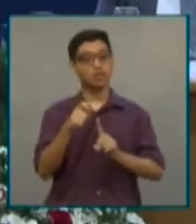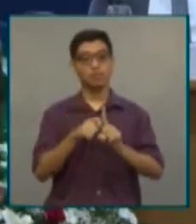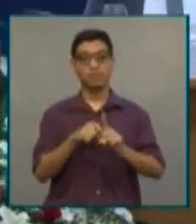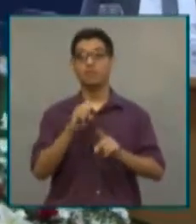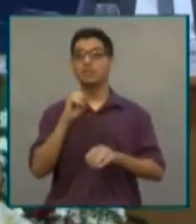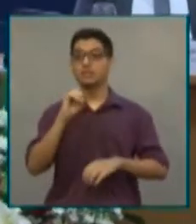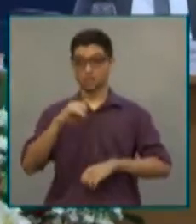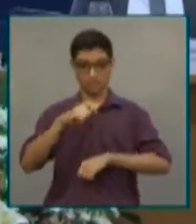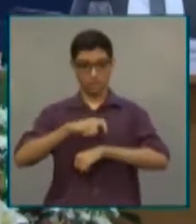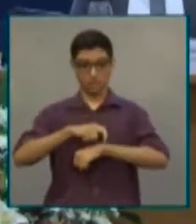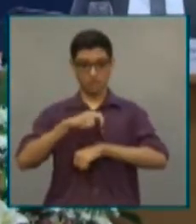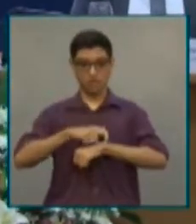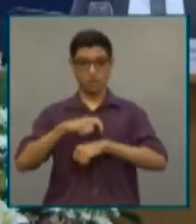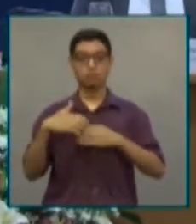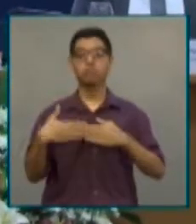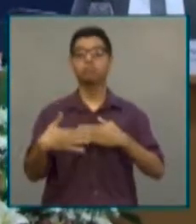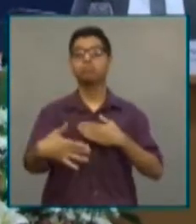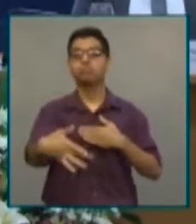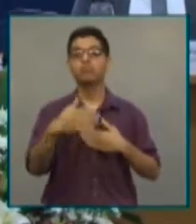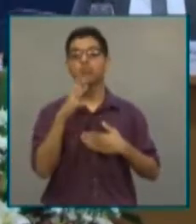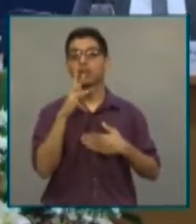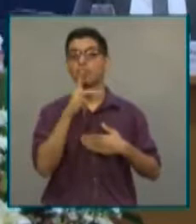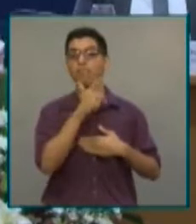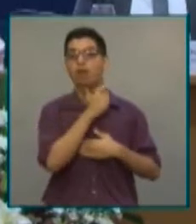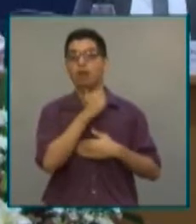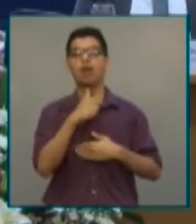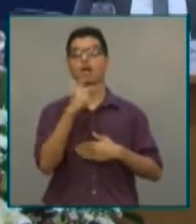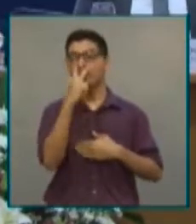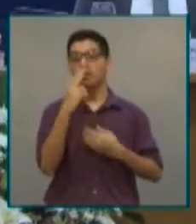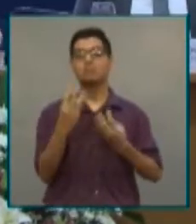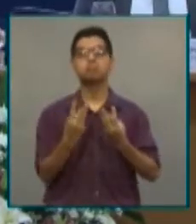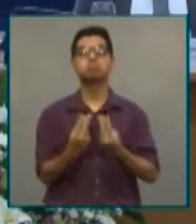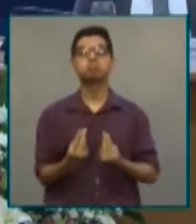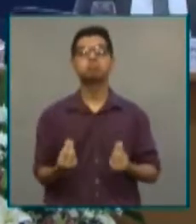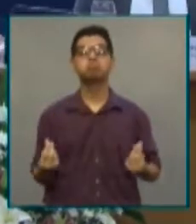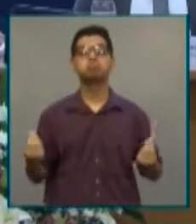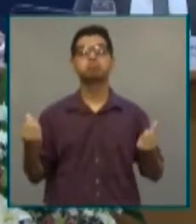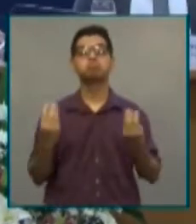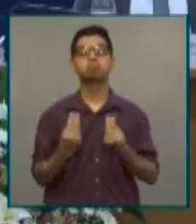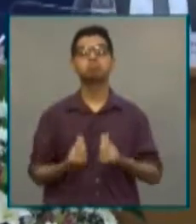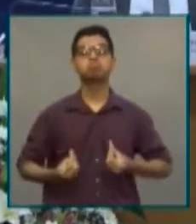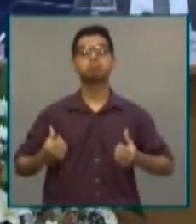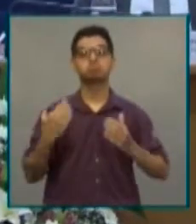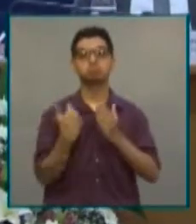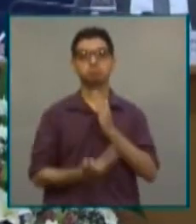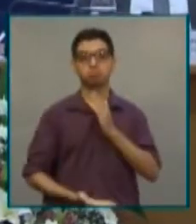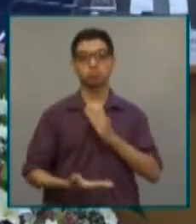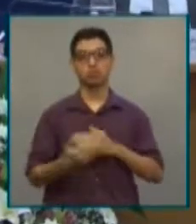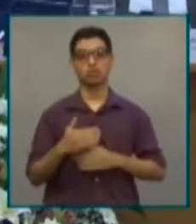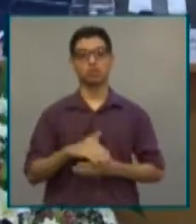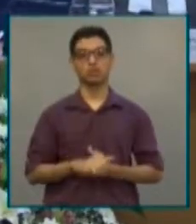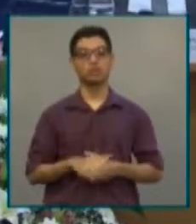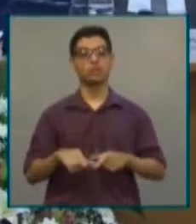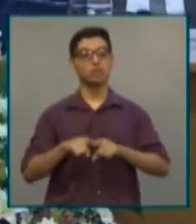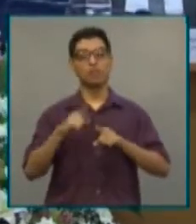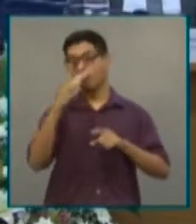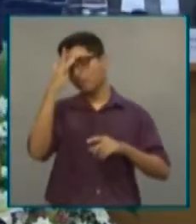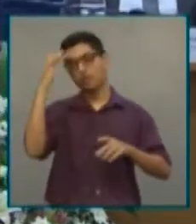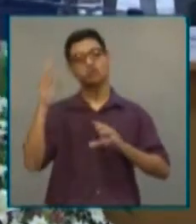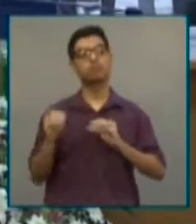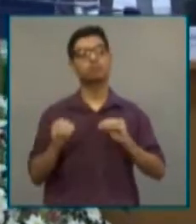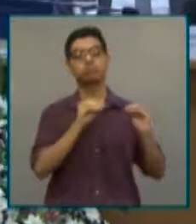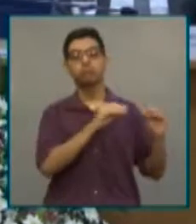colega já teve as suas prerrogativas violadas e a autoridade se mudou de local, enfim, perde o objeto. É